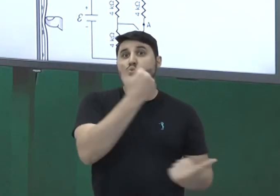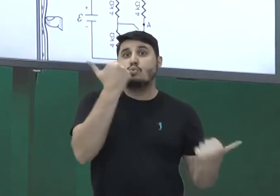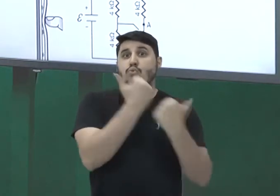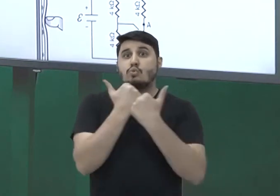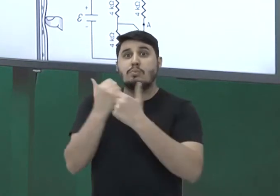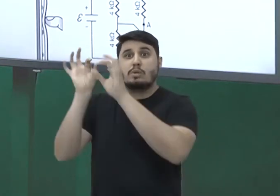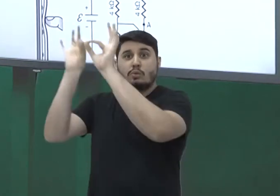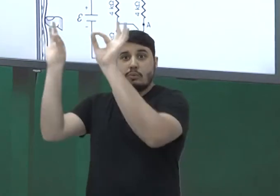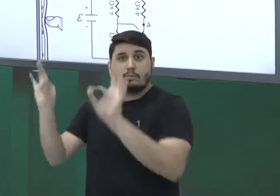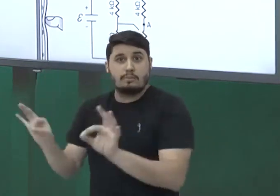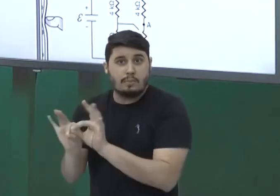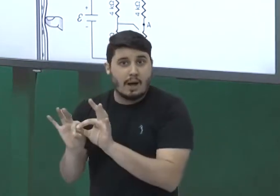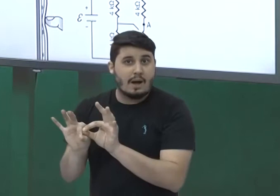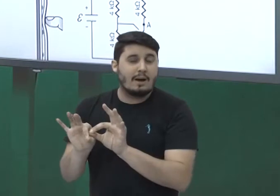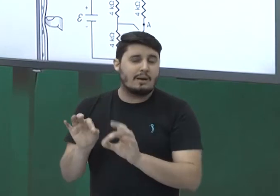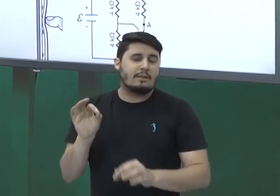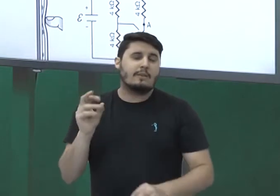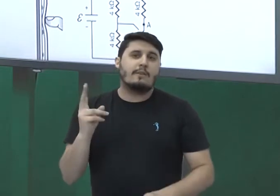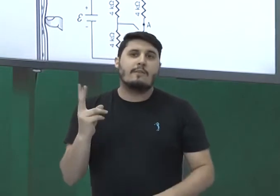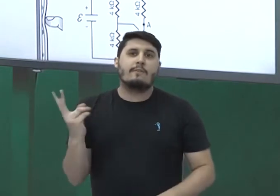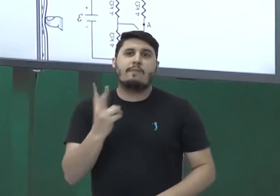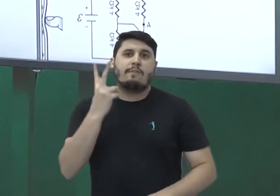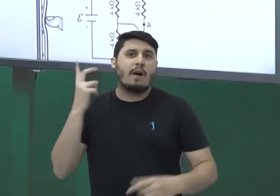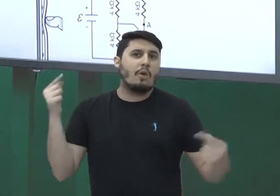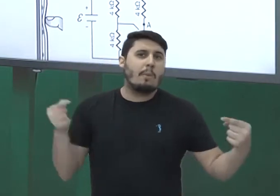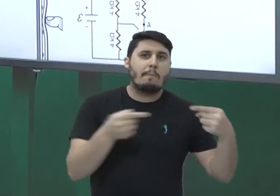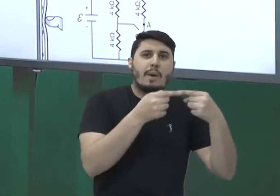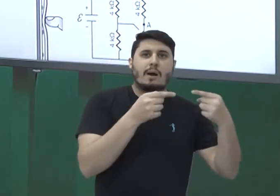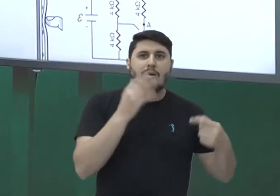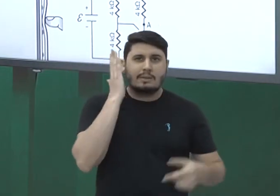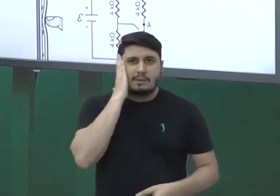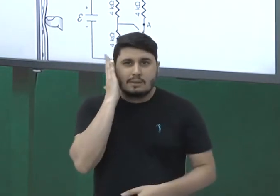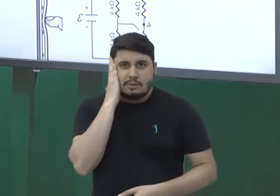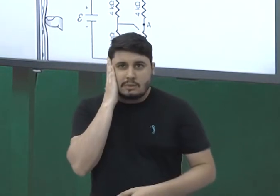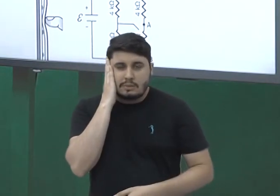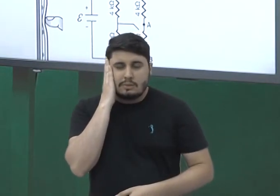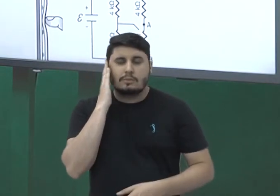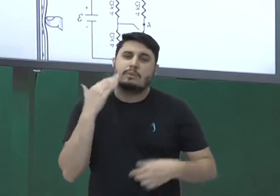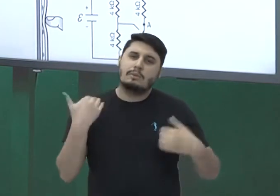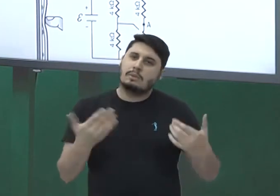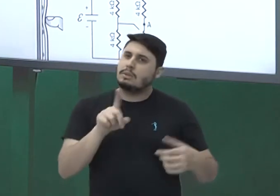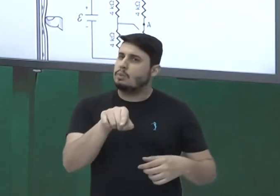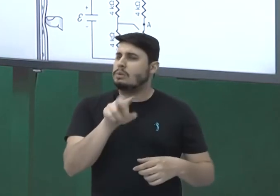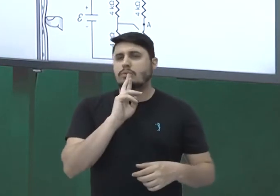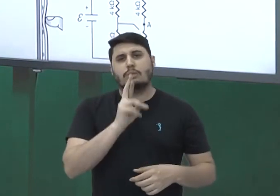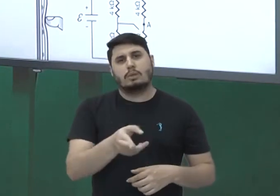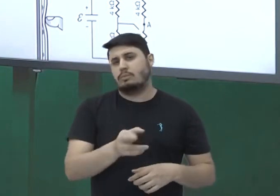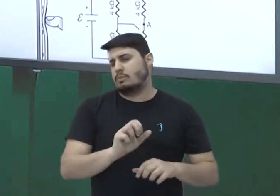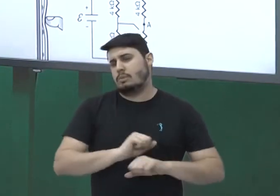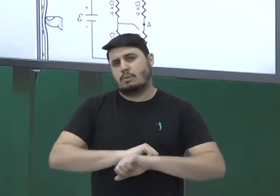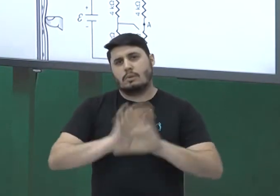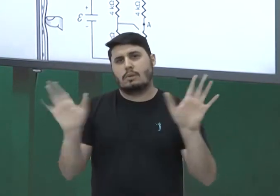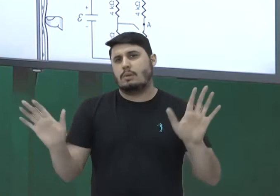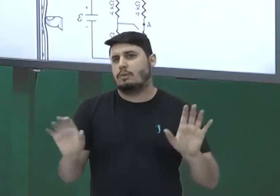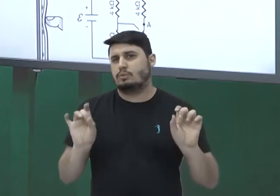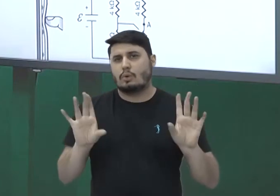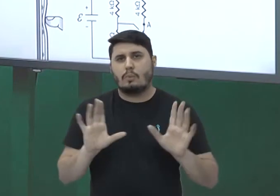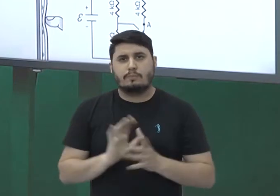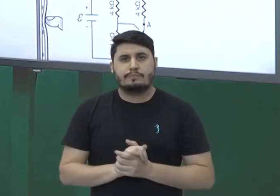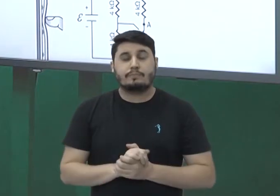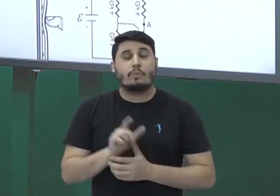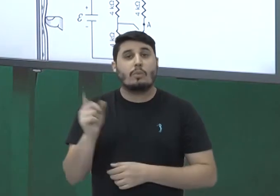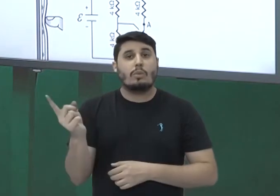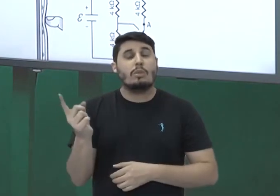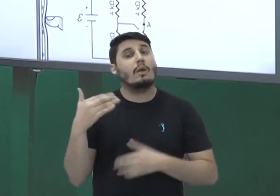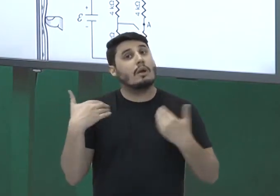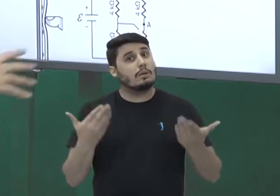vai precisar fazer nessa questão em especial. tá certo? Então nós precisamos entender,